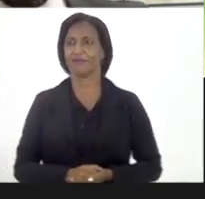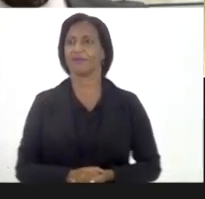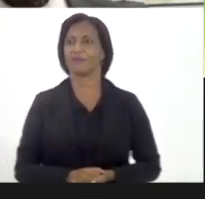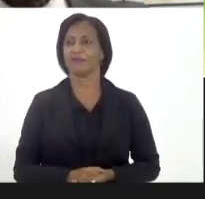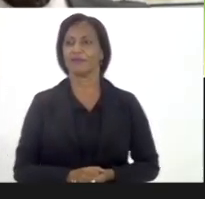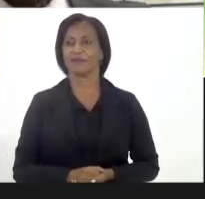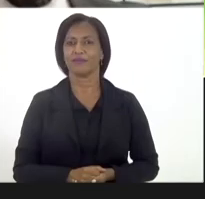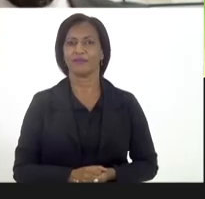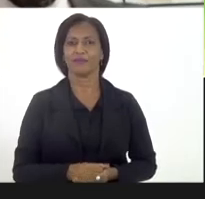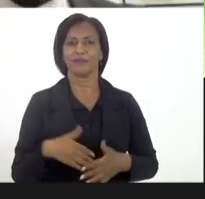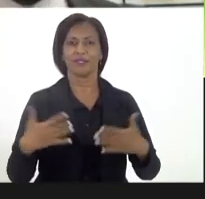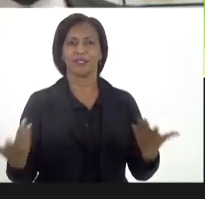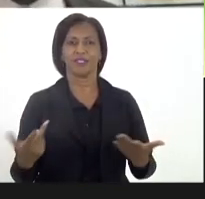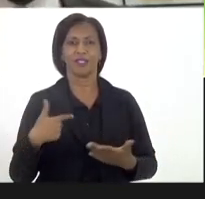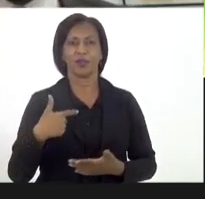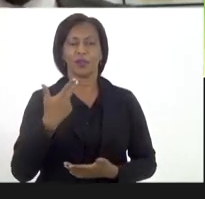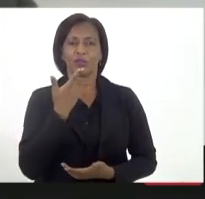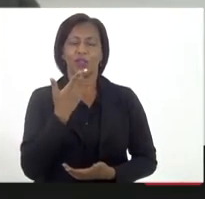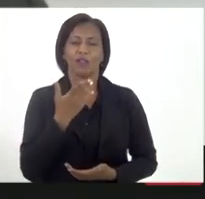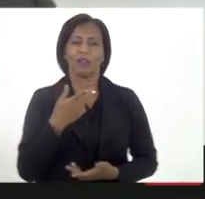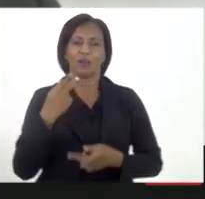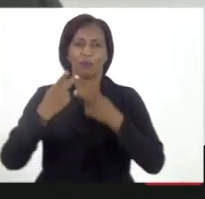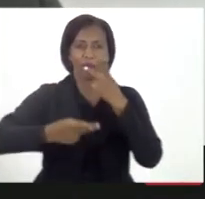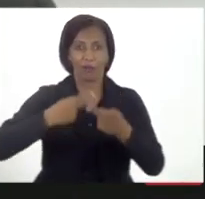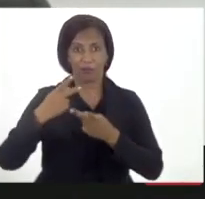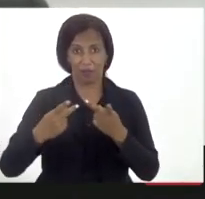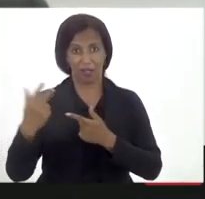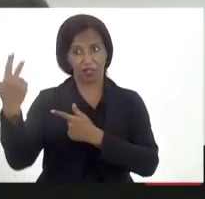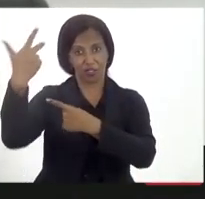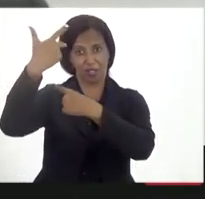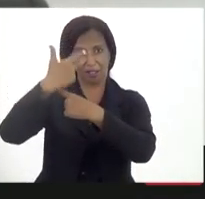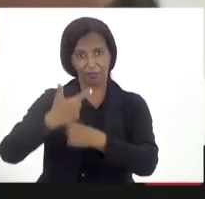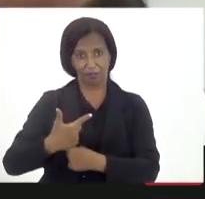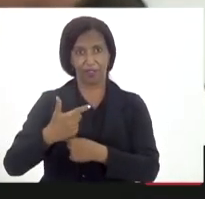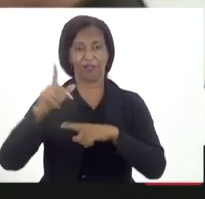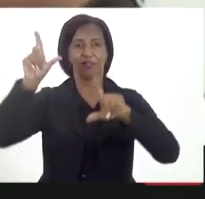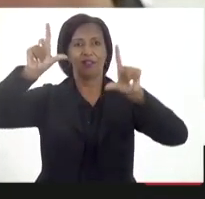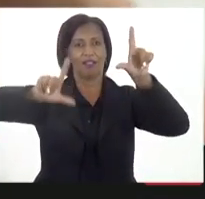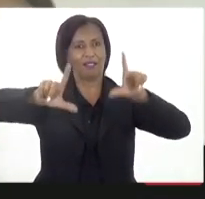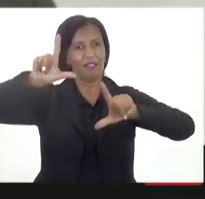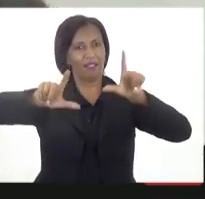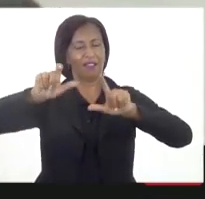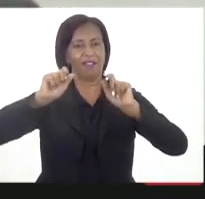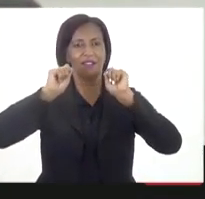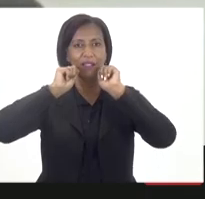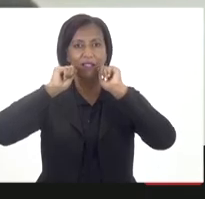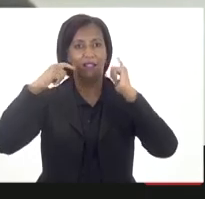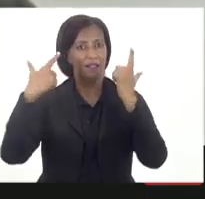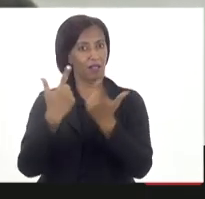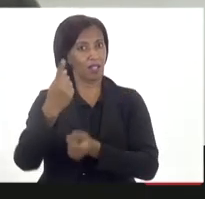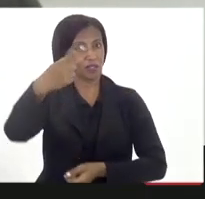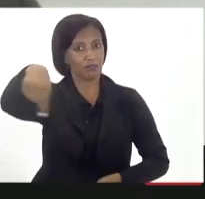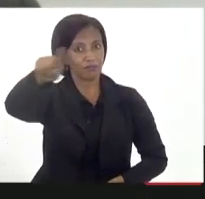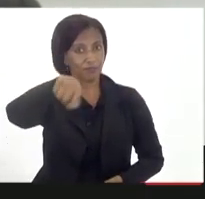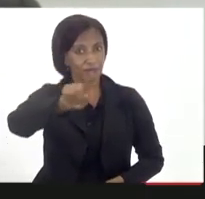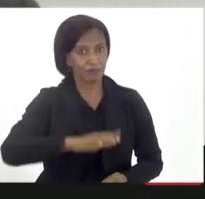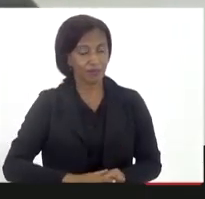tão quero deixar um recado aqui aquele estamos ao vivo na TV pro deixar um recado para você cidadão Fluminense